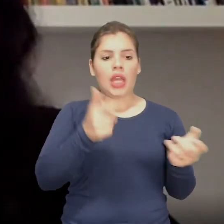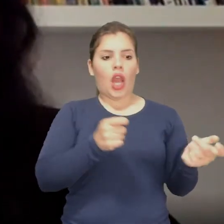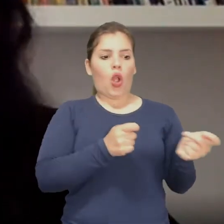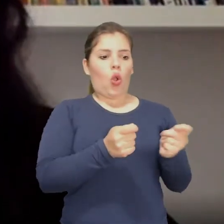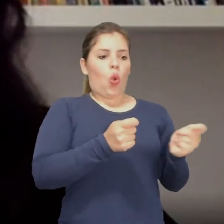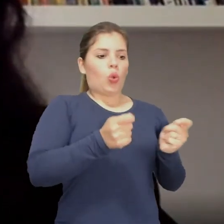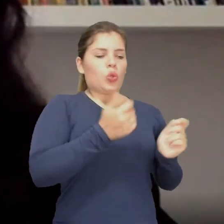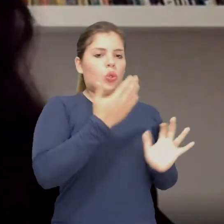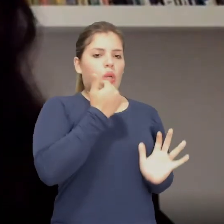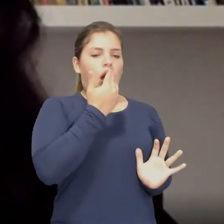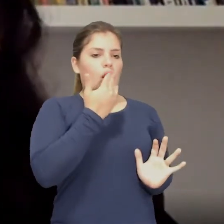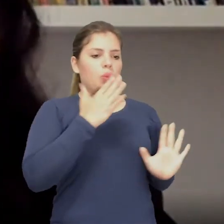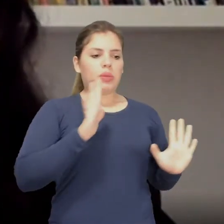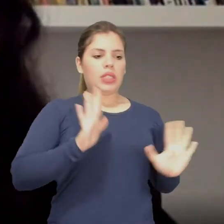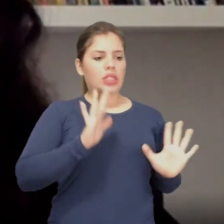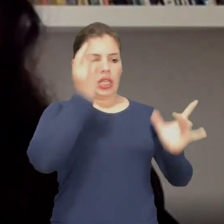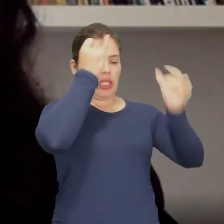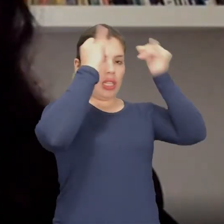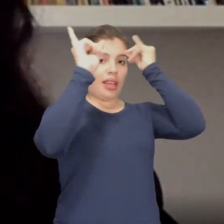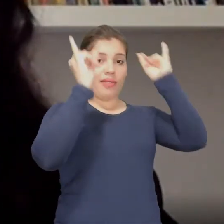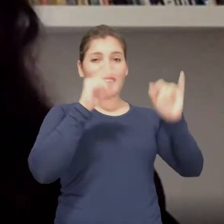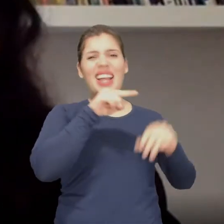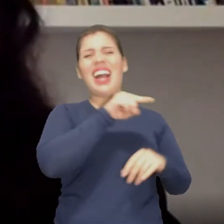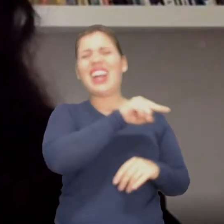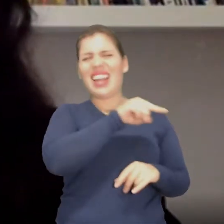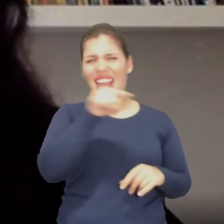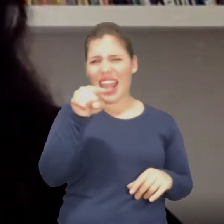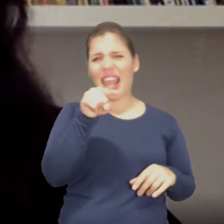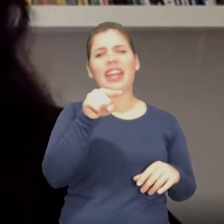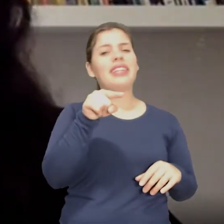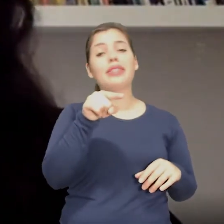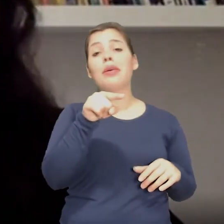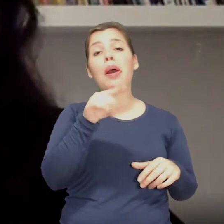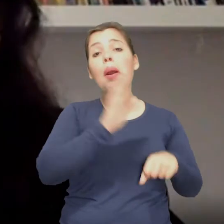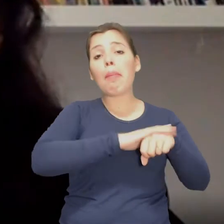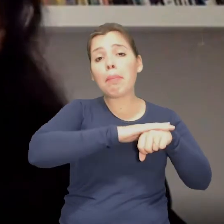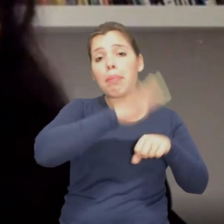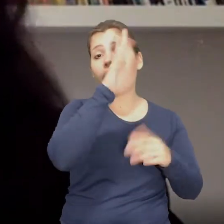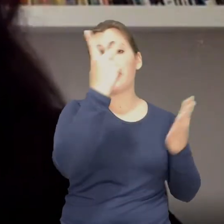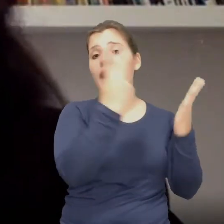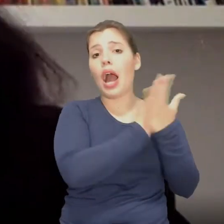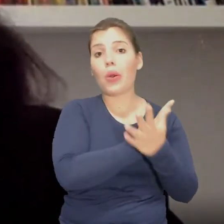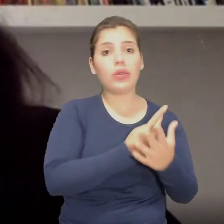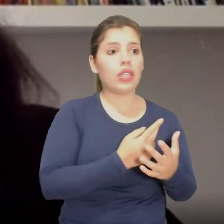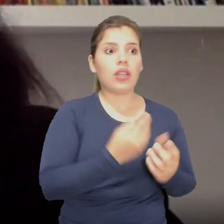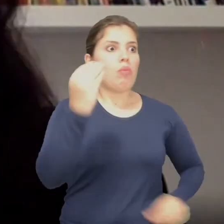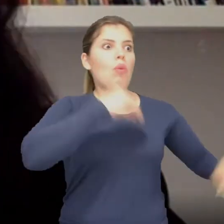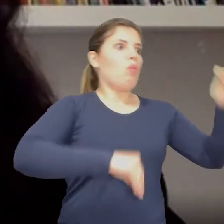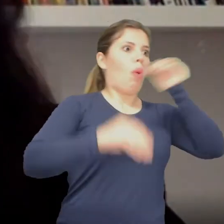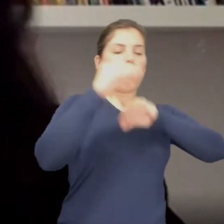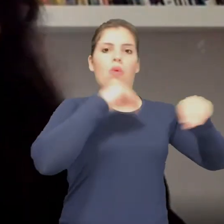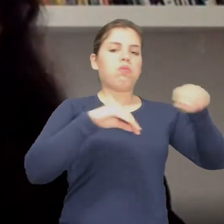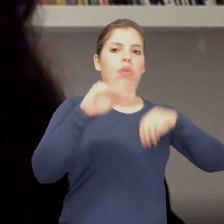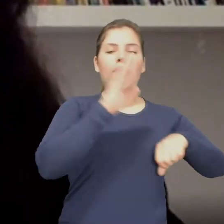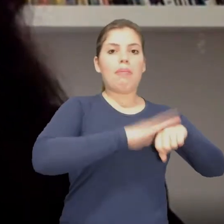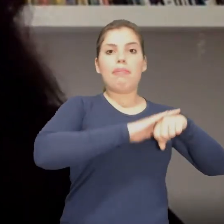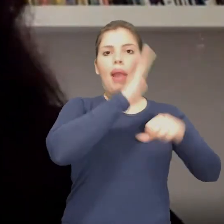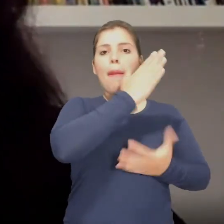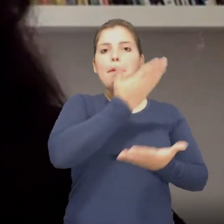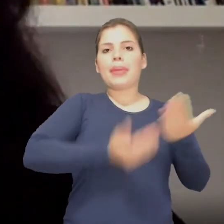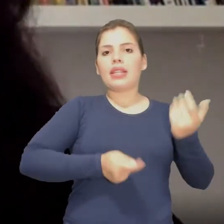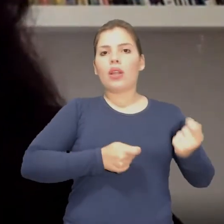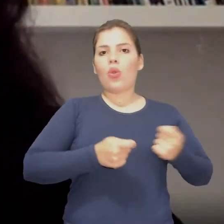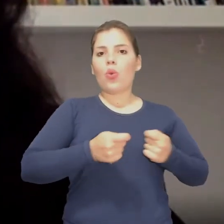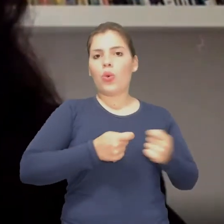aquelas pessoas que estão tentando demais controlar a alimentação estão com muita frequência perdendo o controle. Por que estão